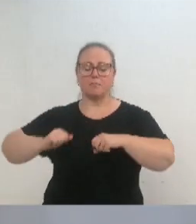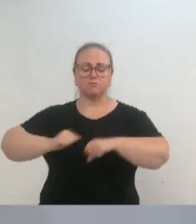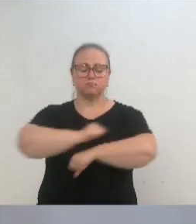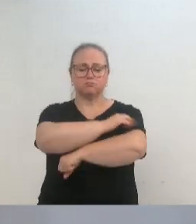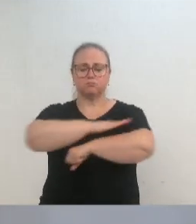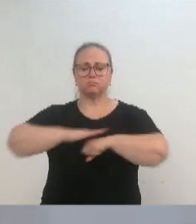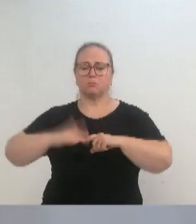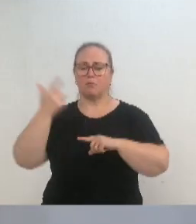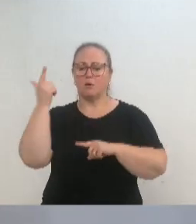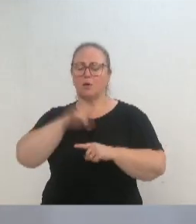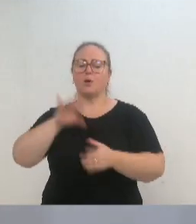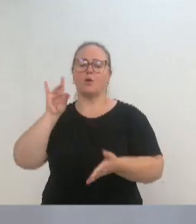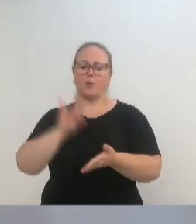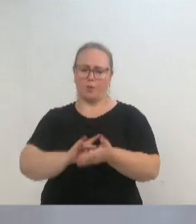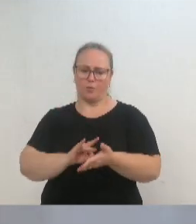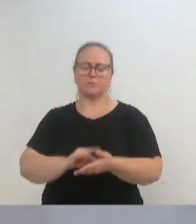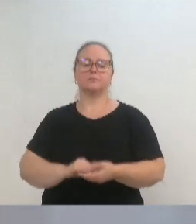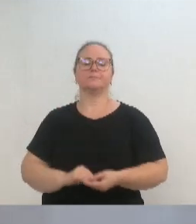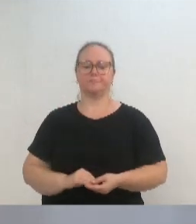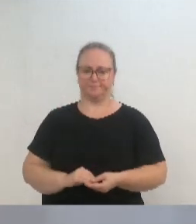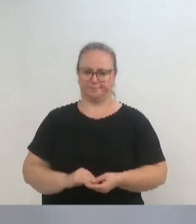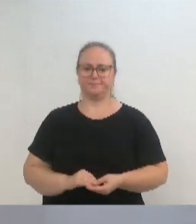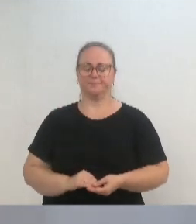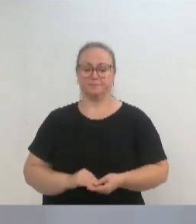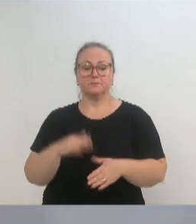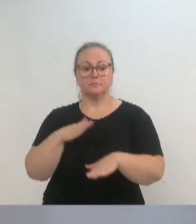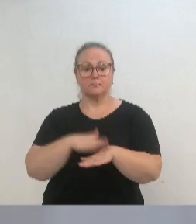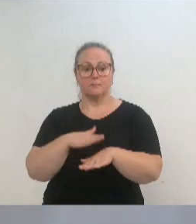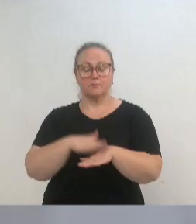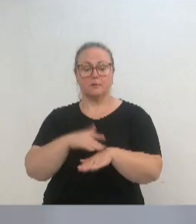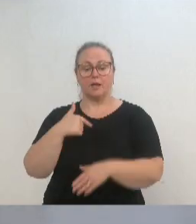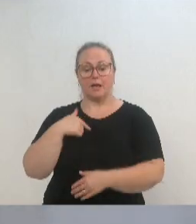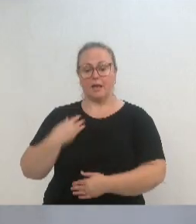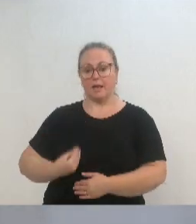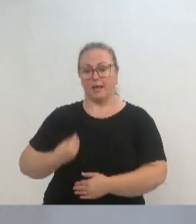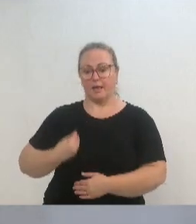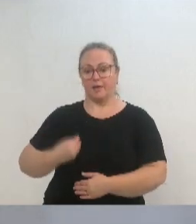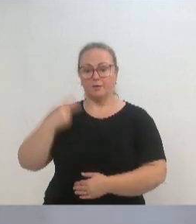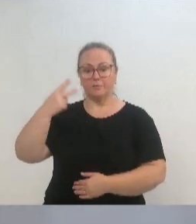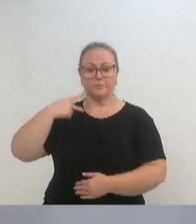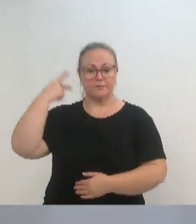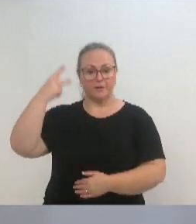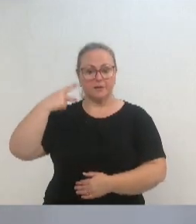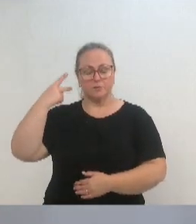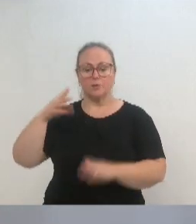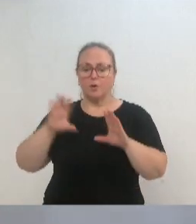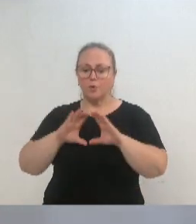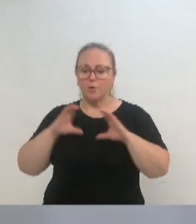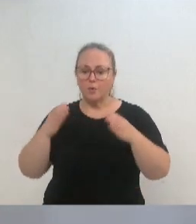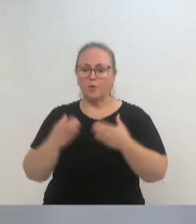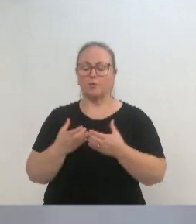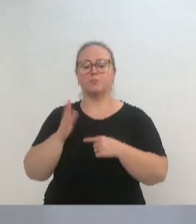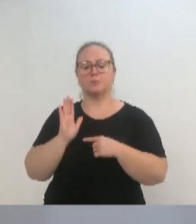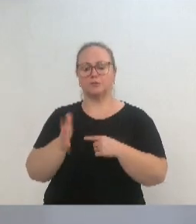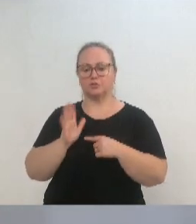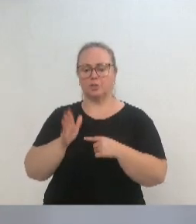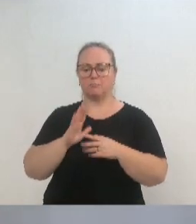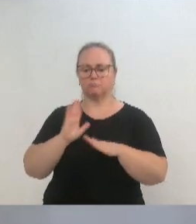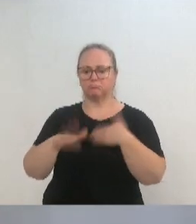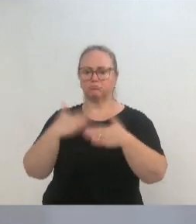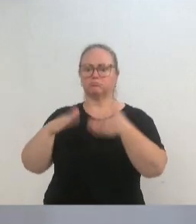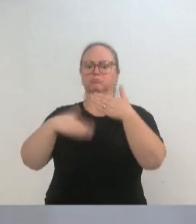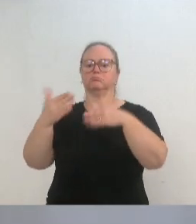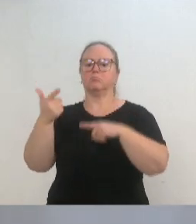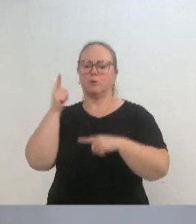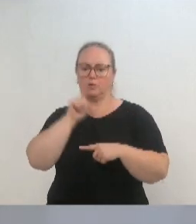pavimentação da rua Ribeirão Shelters. Eu, nesse tempo que estou como vereador, já fui procurado diversas vezes por aquela comunidade e eu quero dizer que a gente já teve grandes avanços a respeito